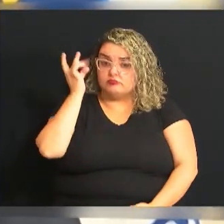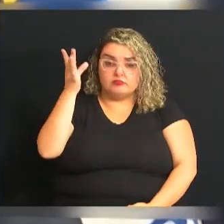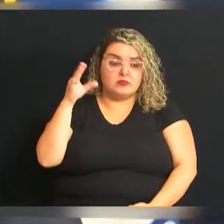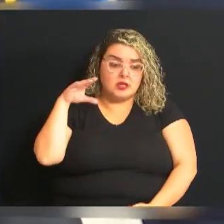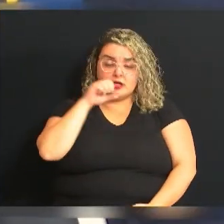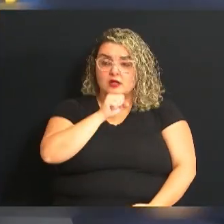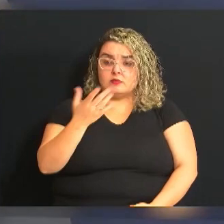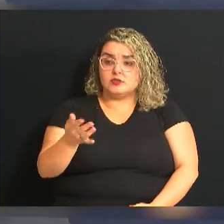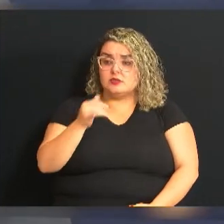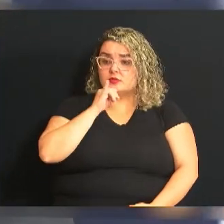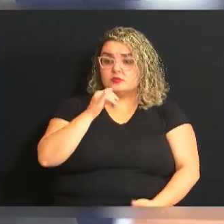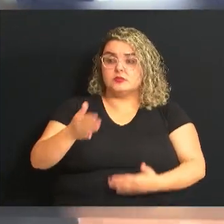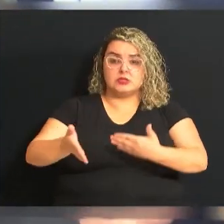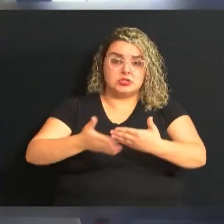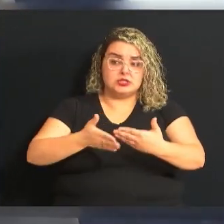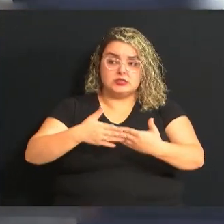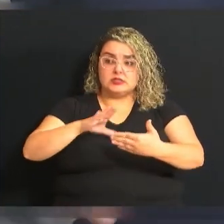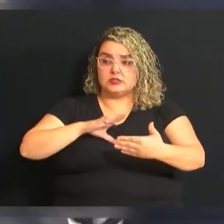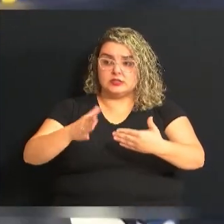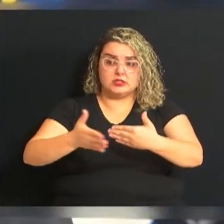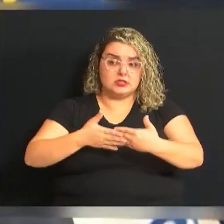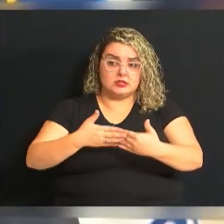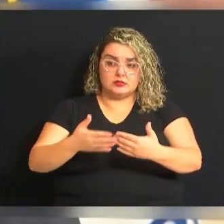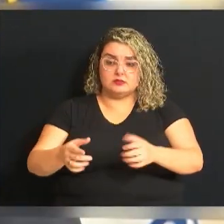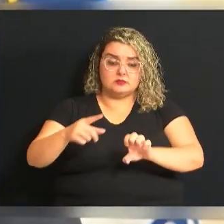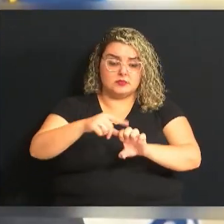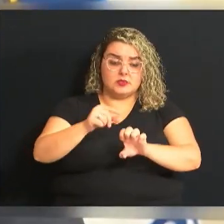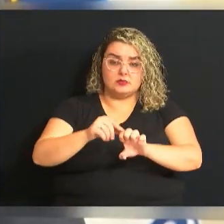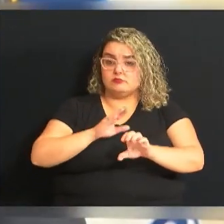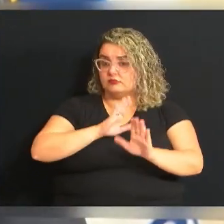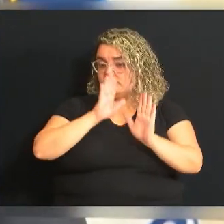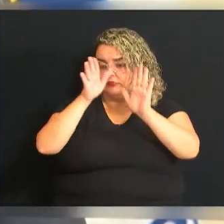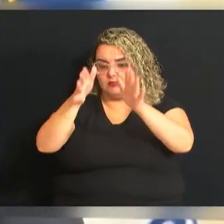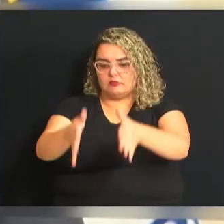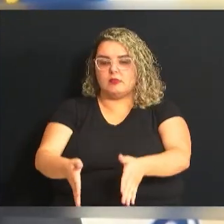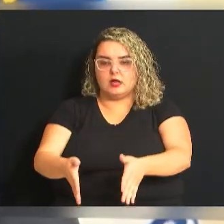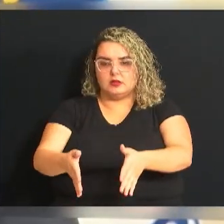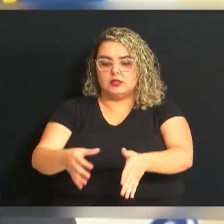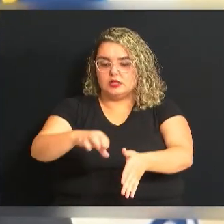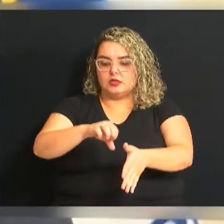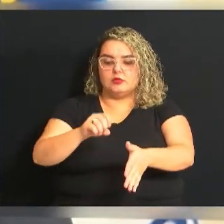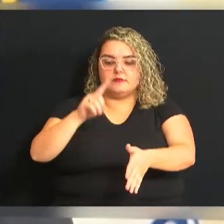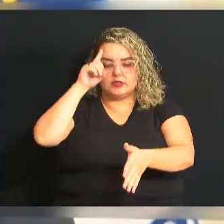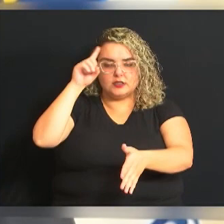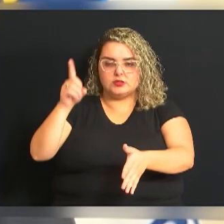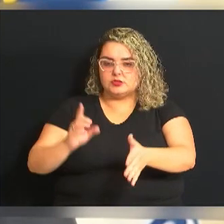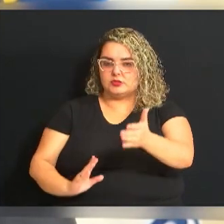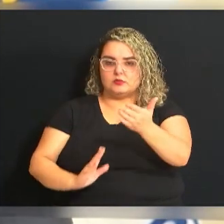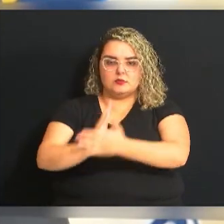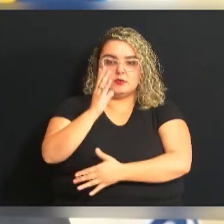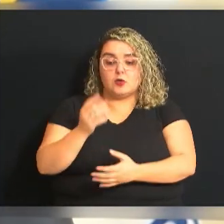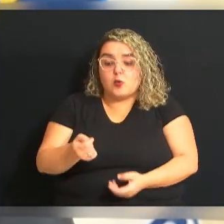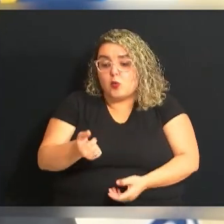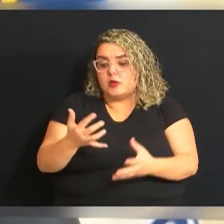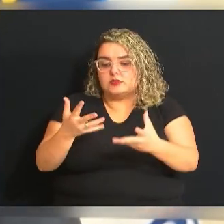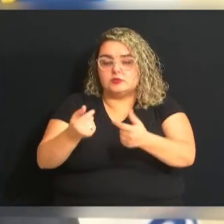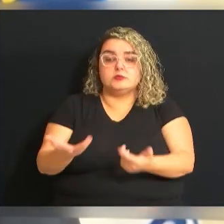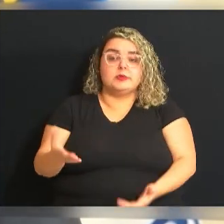que possam aprimorar e eliminar os entraves que hoje existem. E uma das coisas que me incomoda é, às vezes,